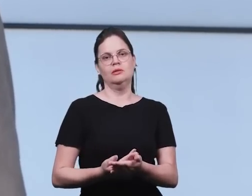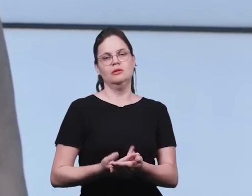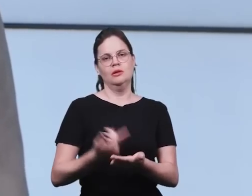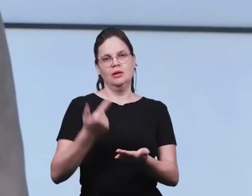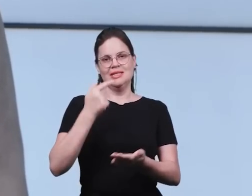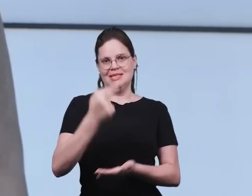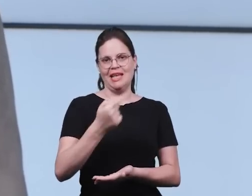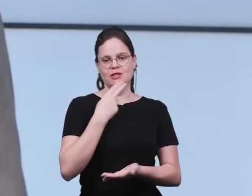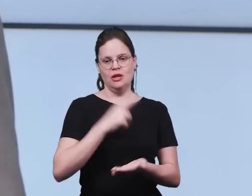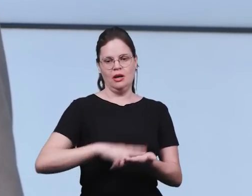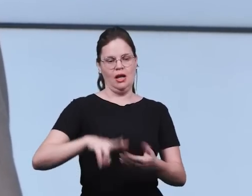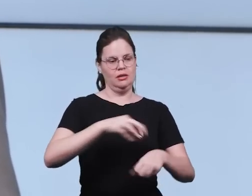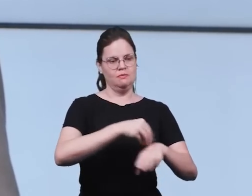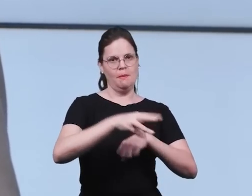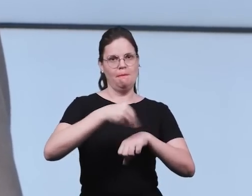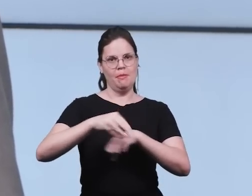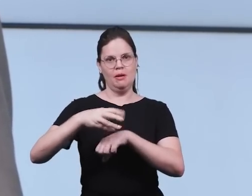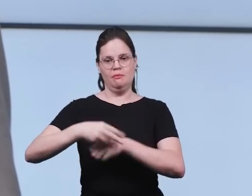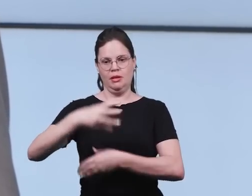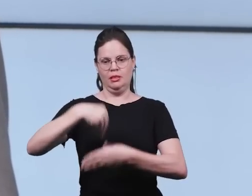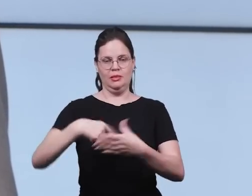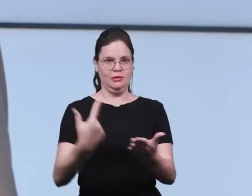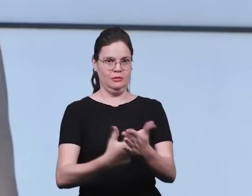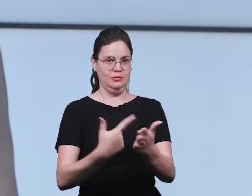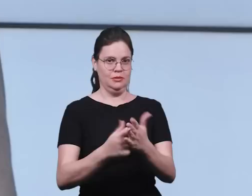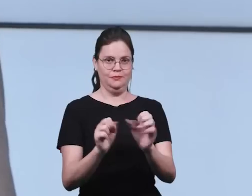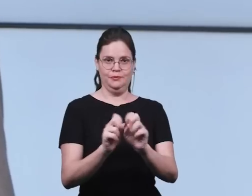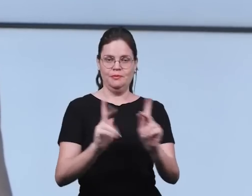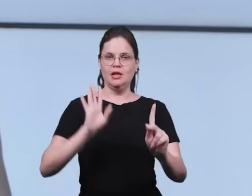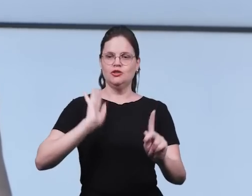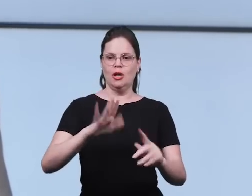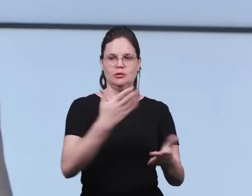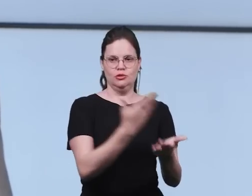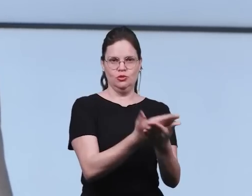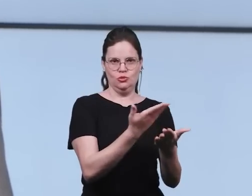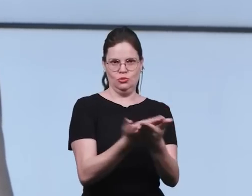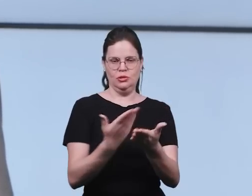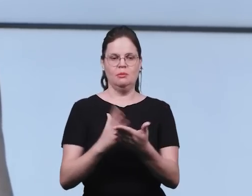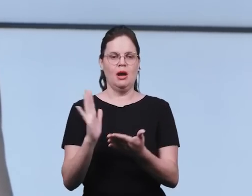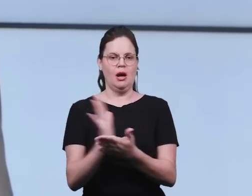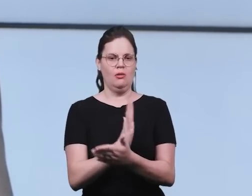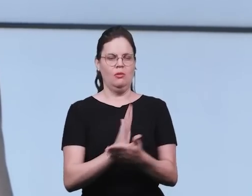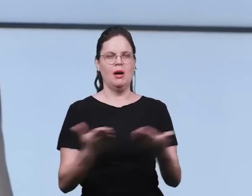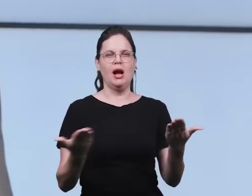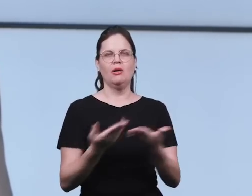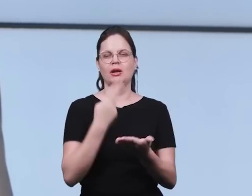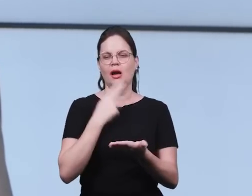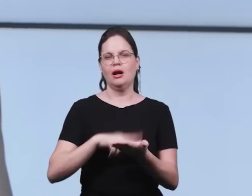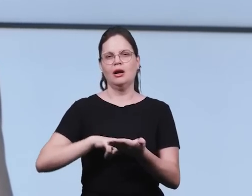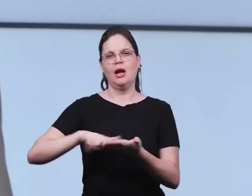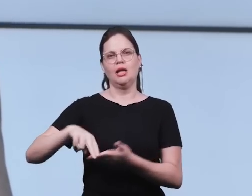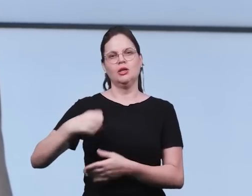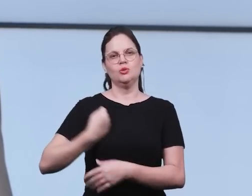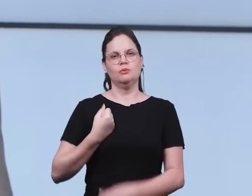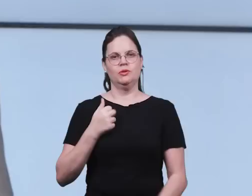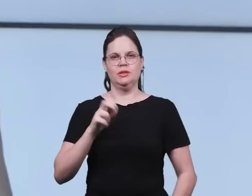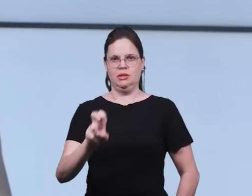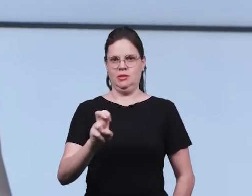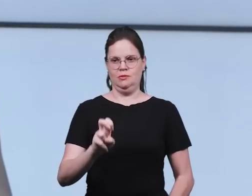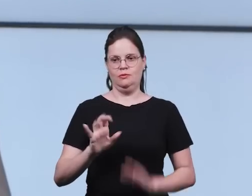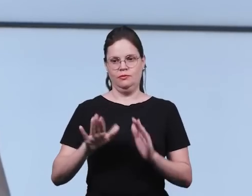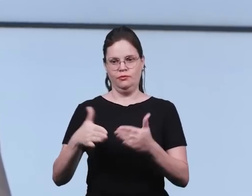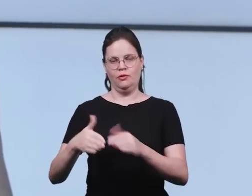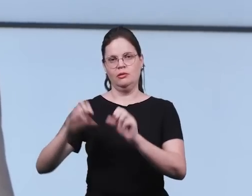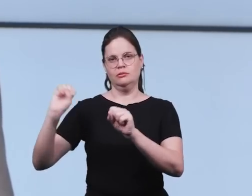tem sido nosso objeto de estudo. Já vimos algumas delas, estamos agora na carta de número 5,